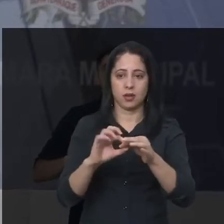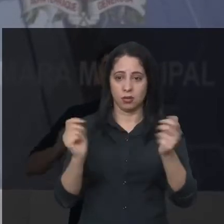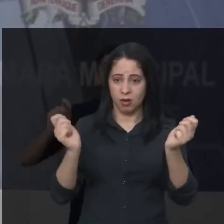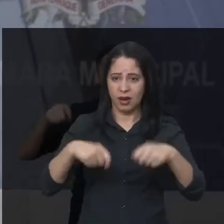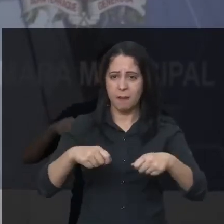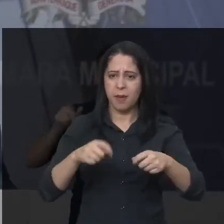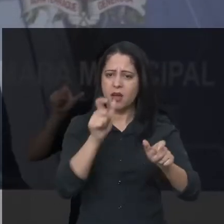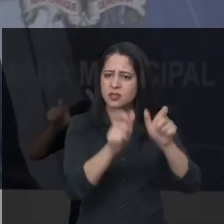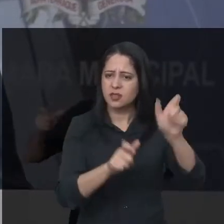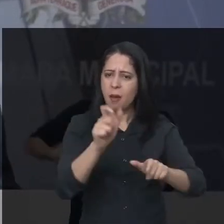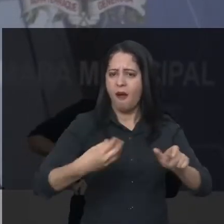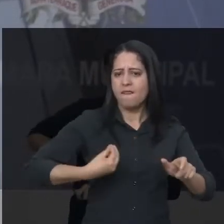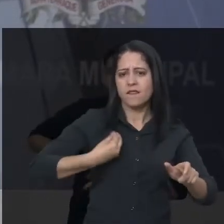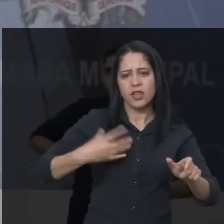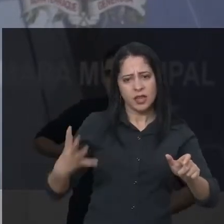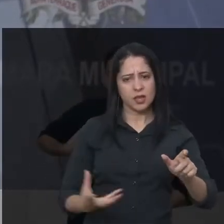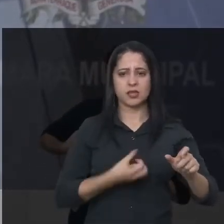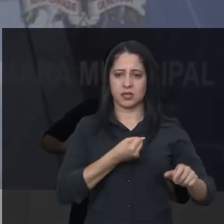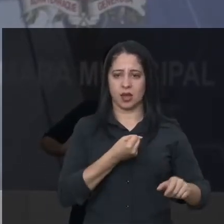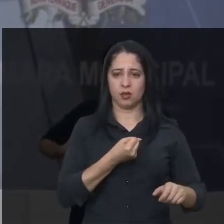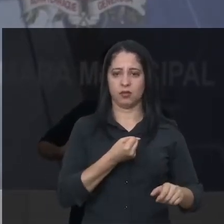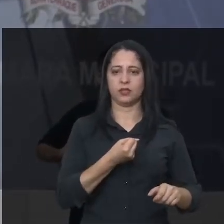vidas, tá certo?